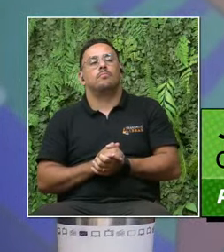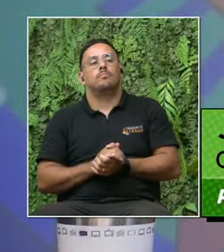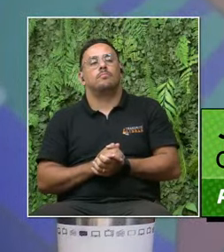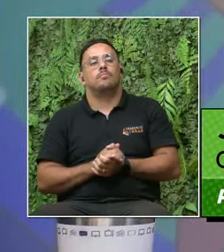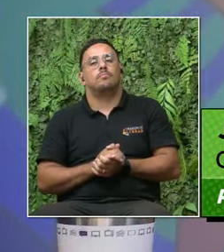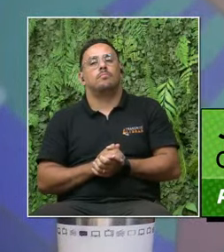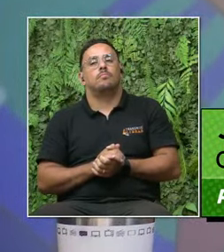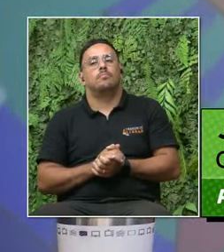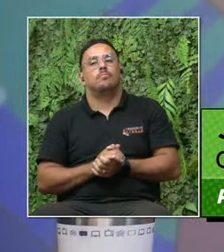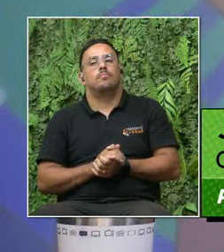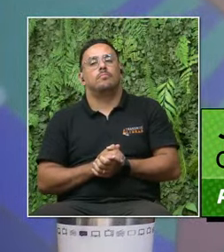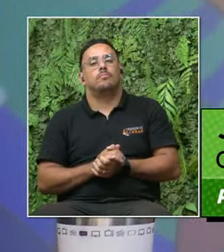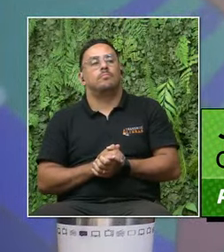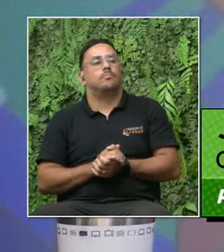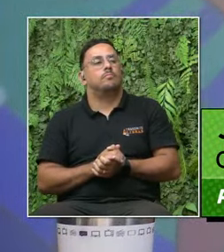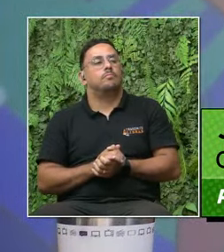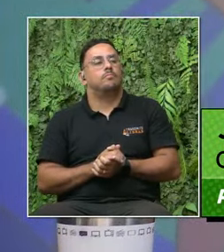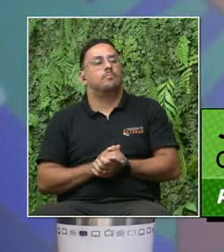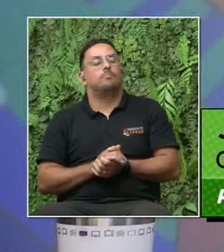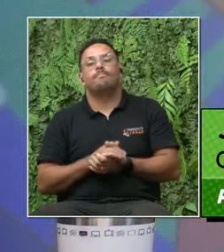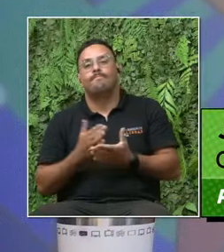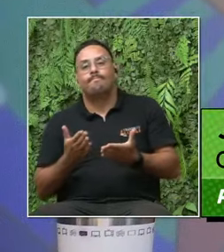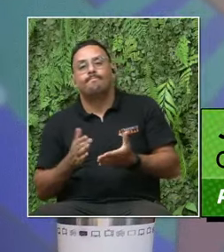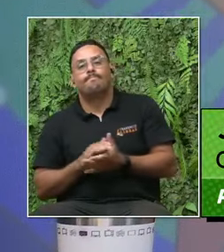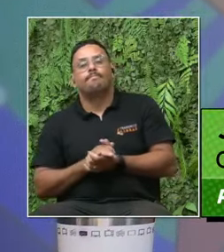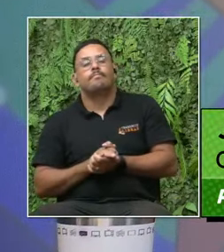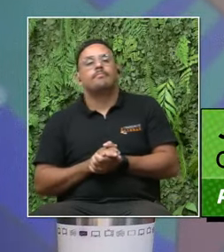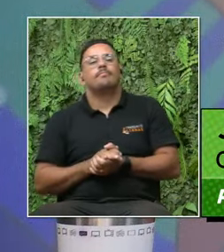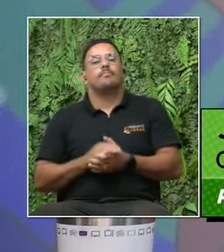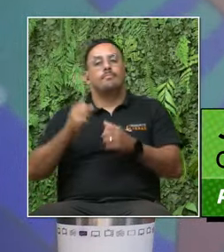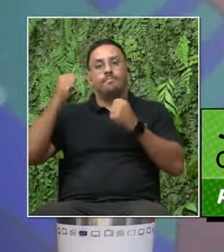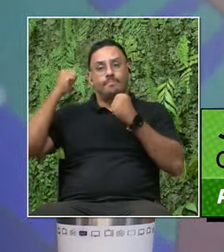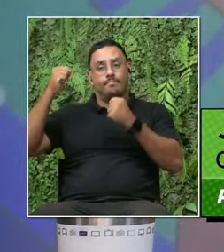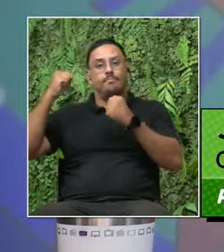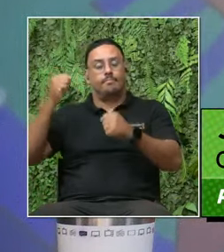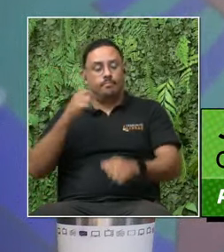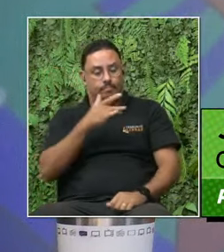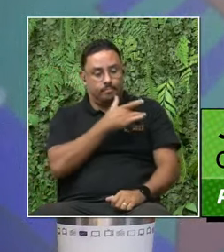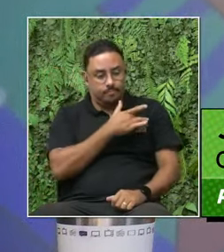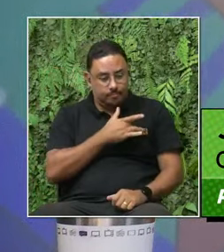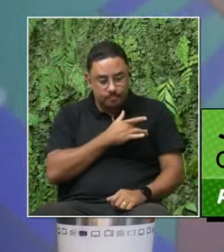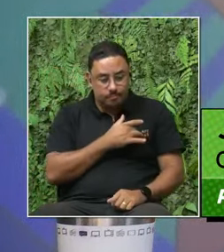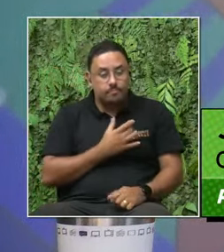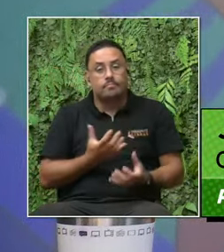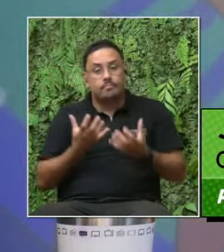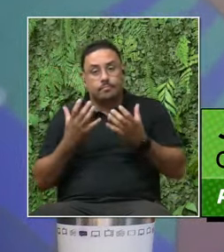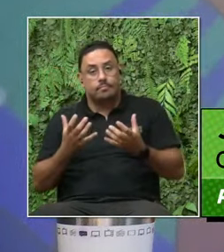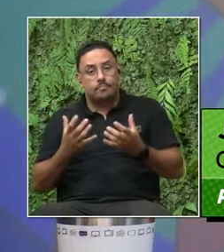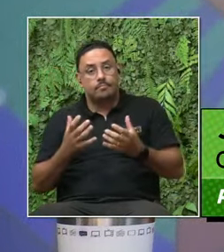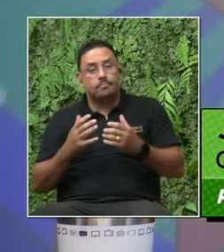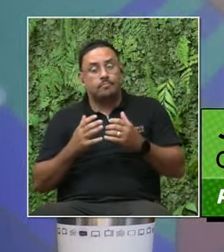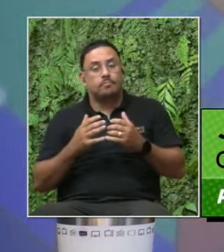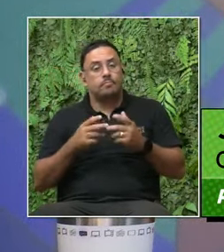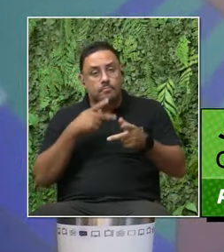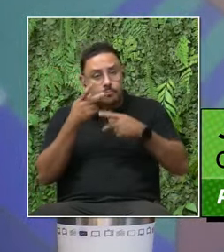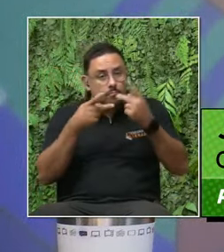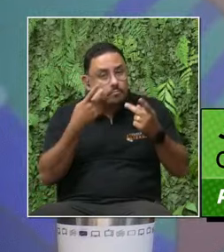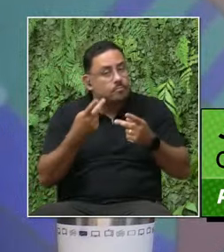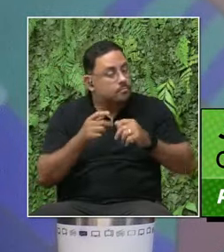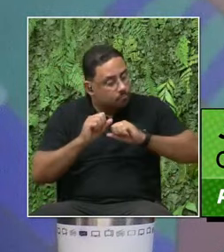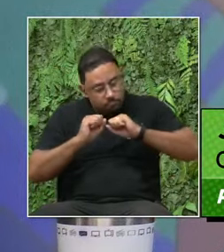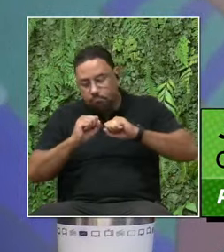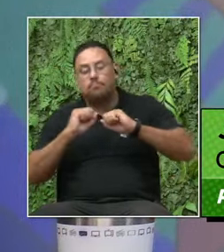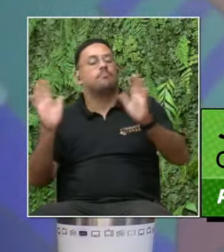ouv é e o torcedor do Cruzeiro também se quiser se manifestar não é